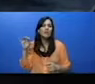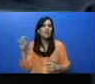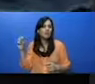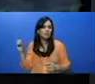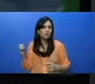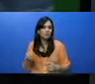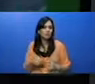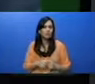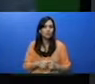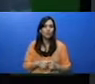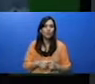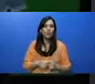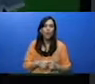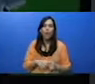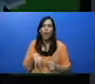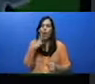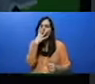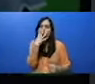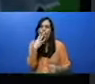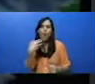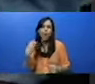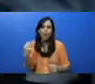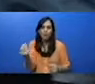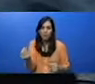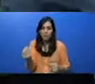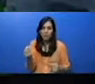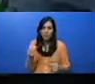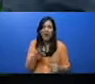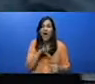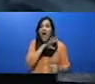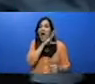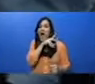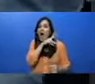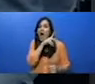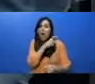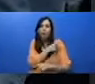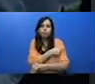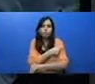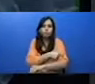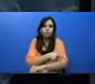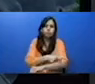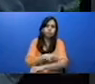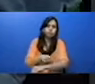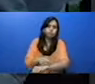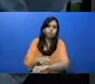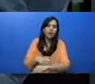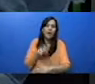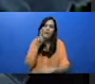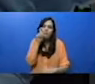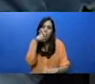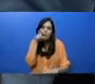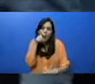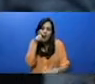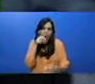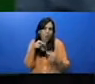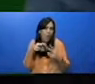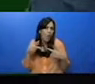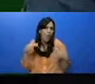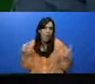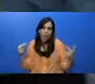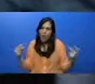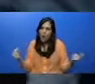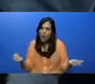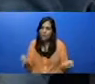o lobo-guará, a onça parda, onça pintada, papagaio charão, papagaio de cara roxa,